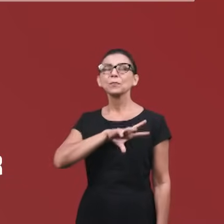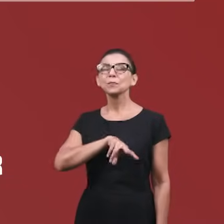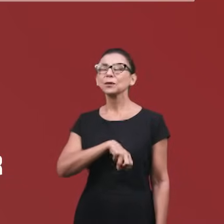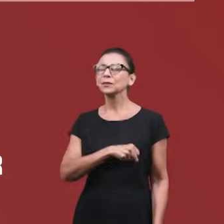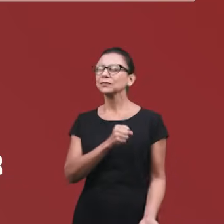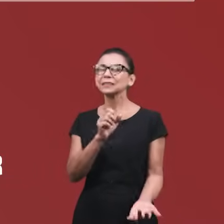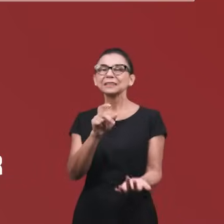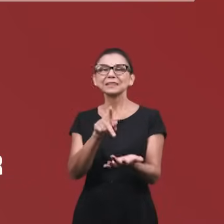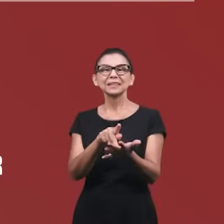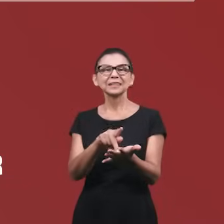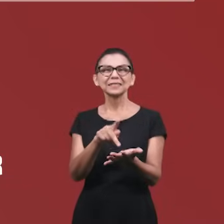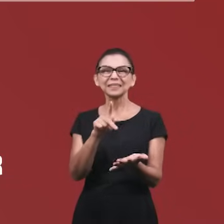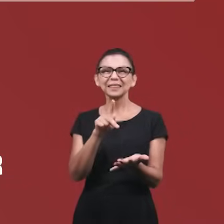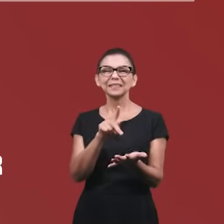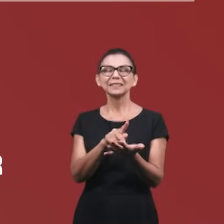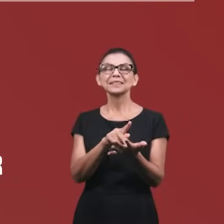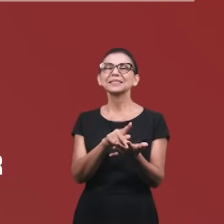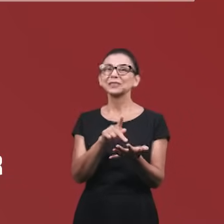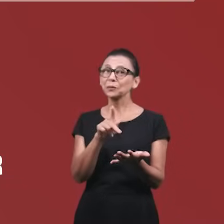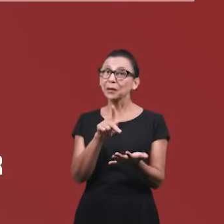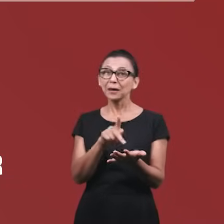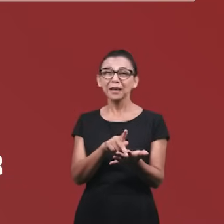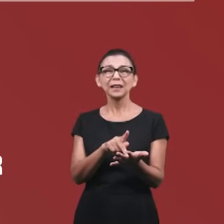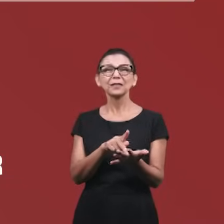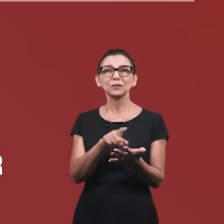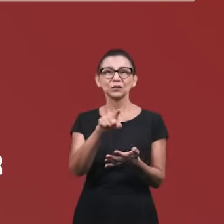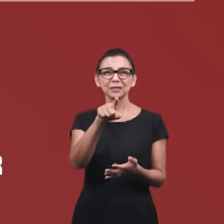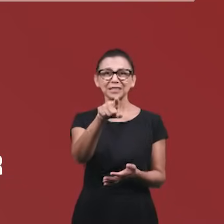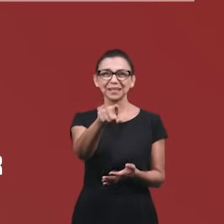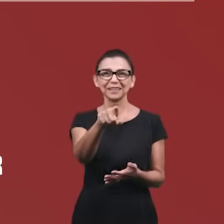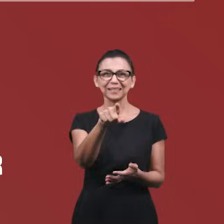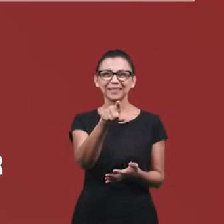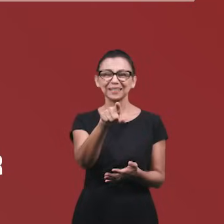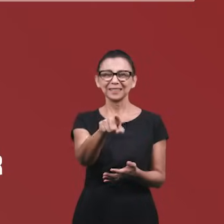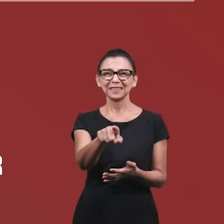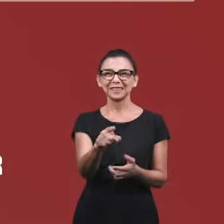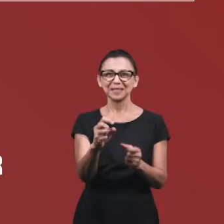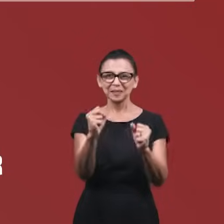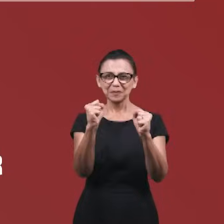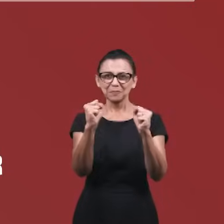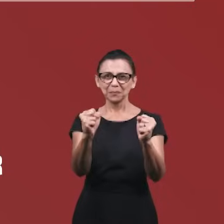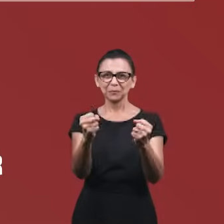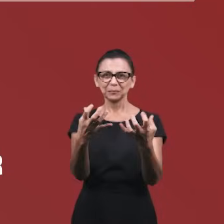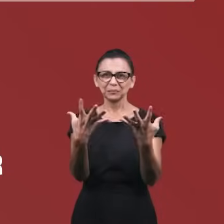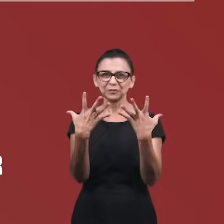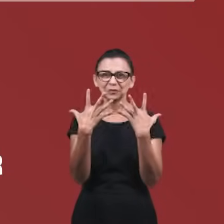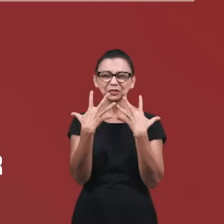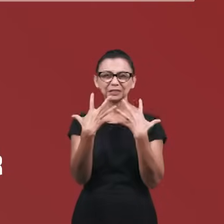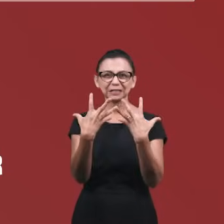o amor verdadeiro que o homem